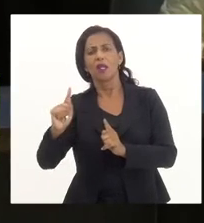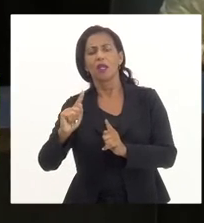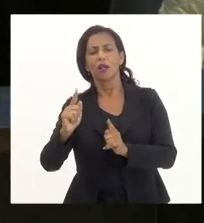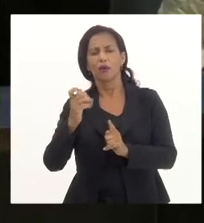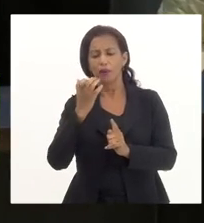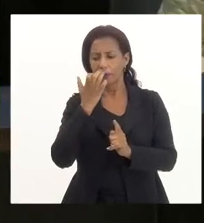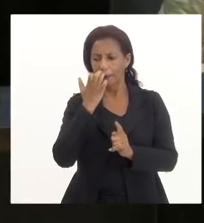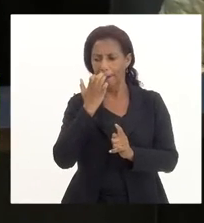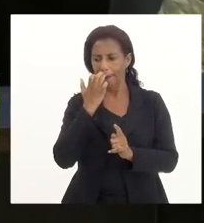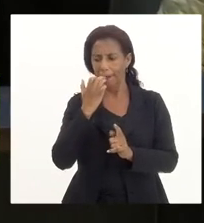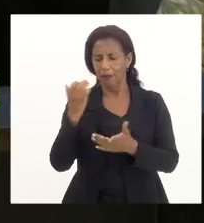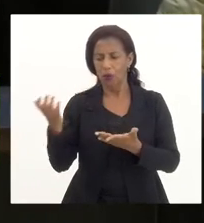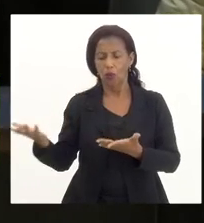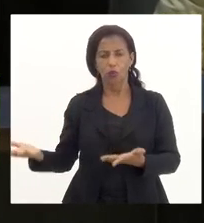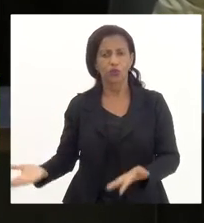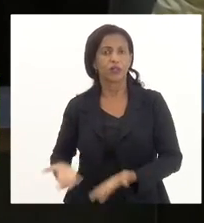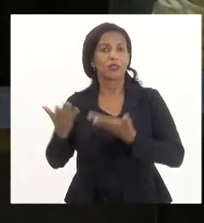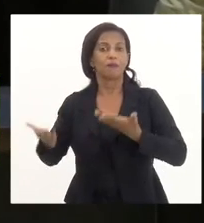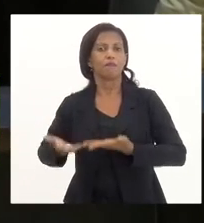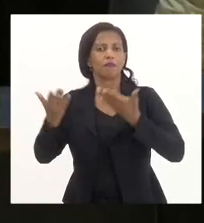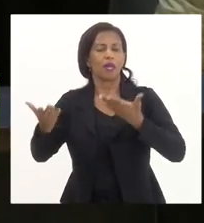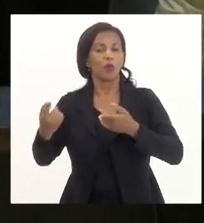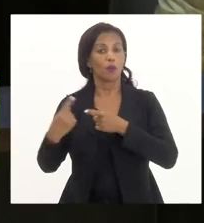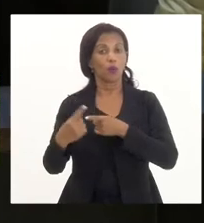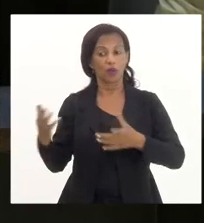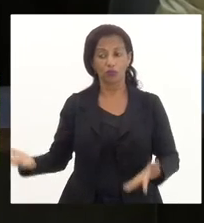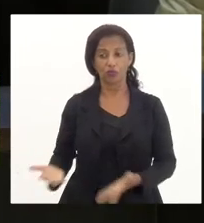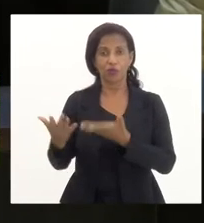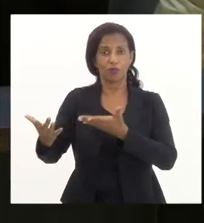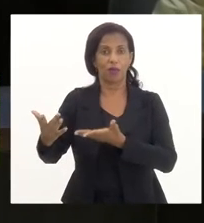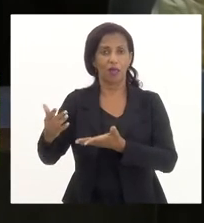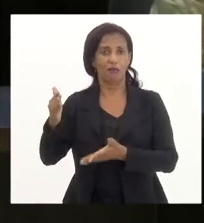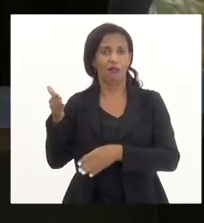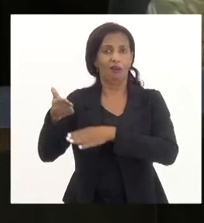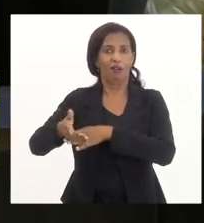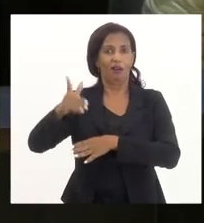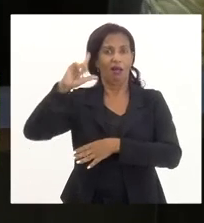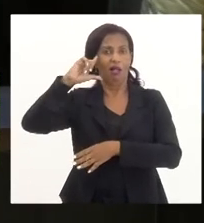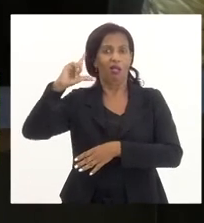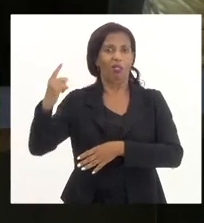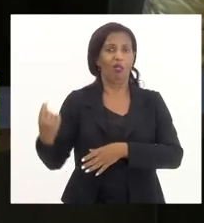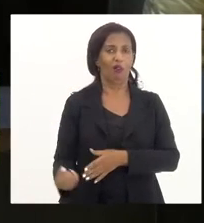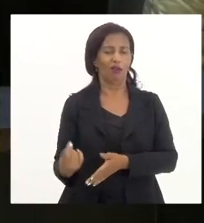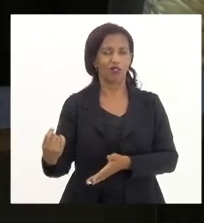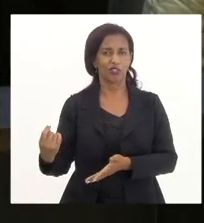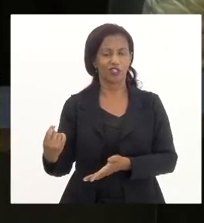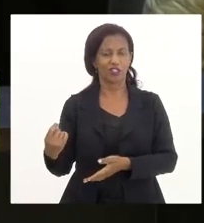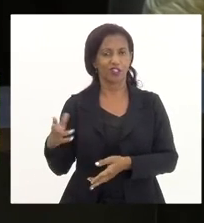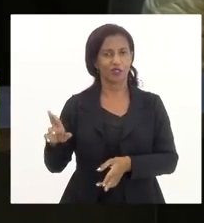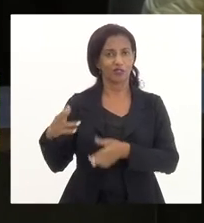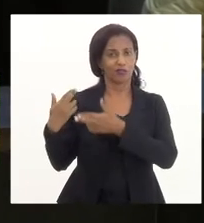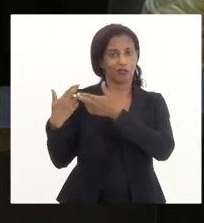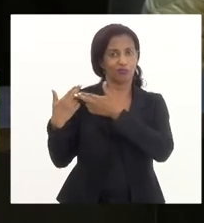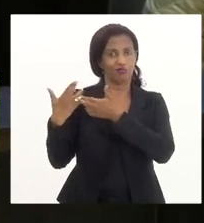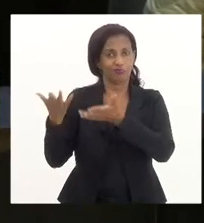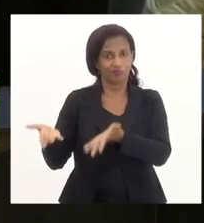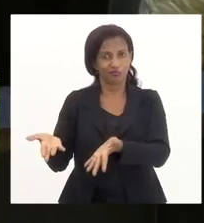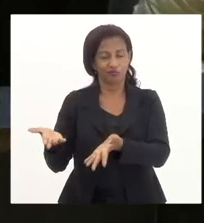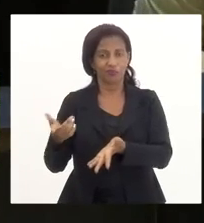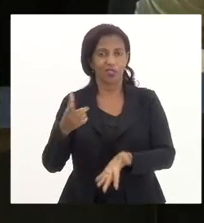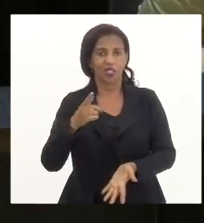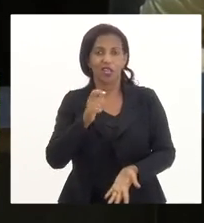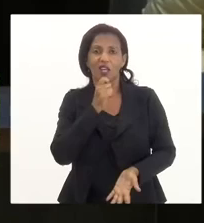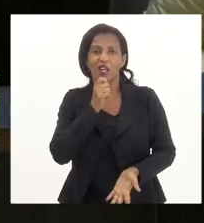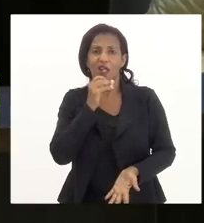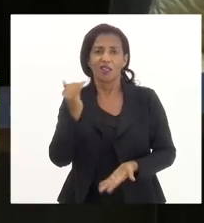que o desempenho cai numa lógica de árbitro da chefia é que nem